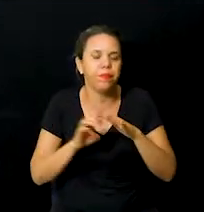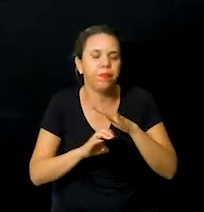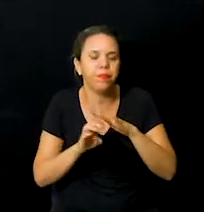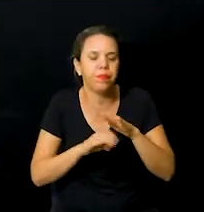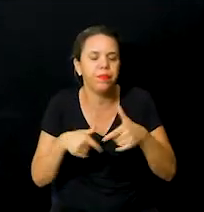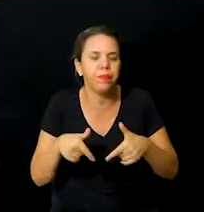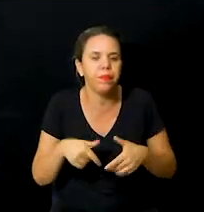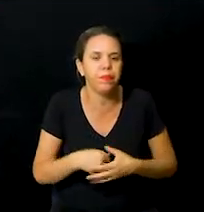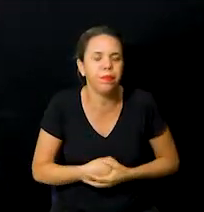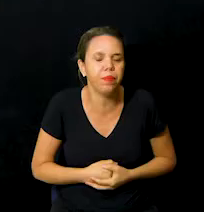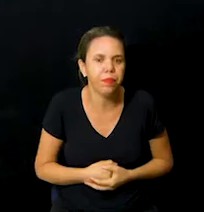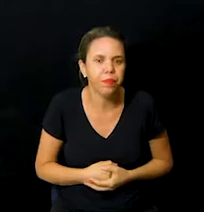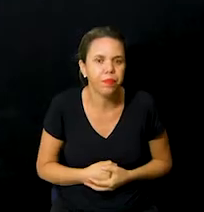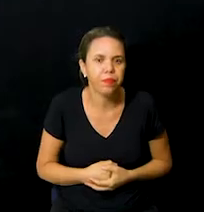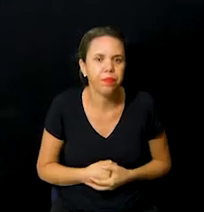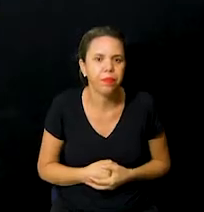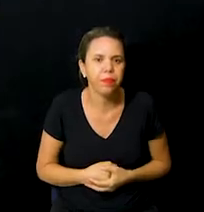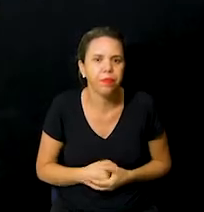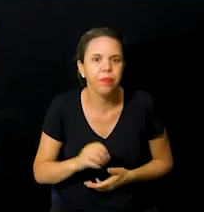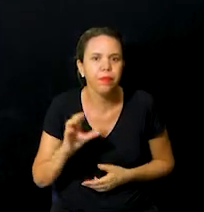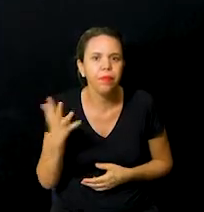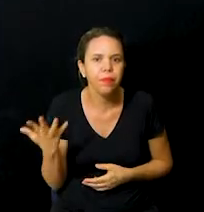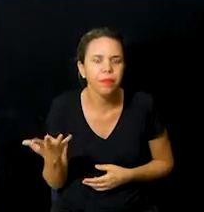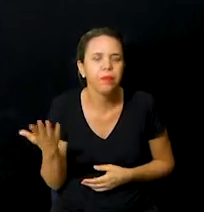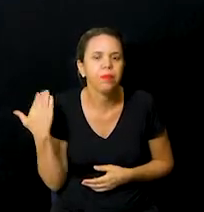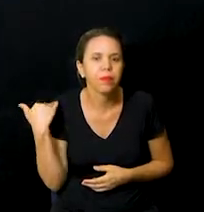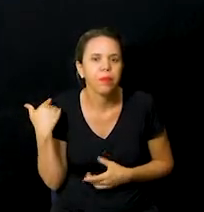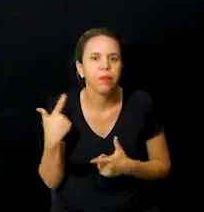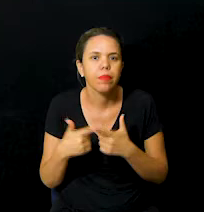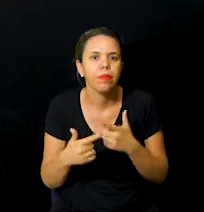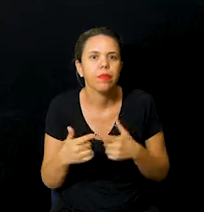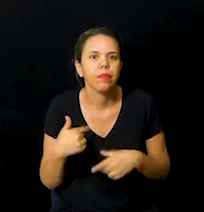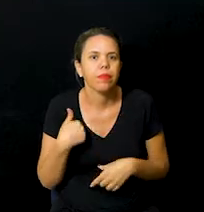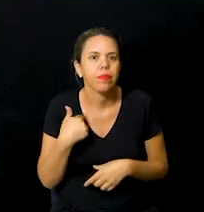que eu trabalhei, né, acabou acontecendo ali um